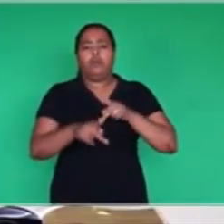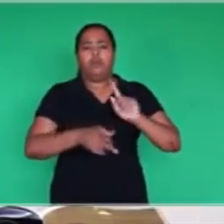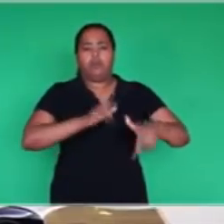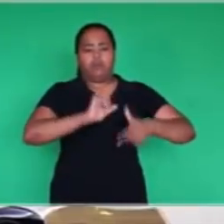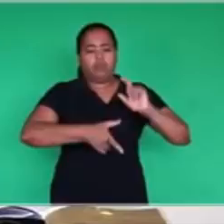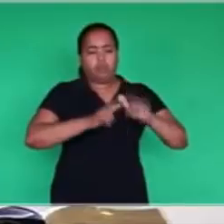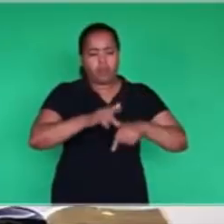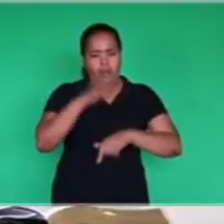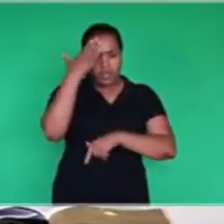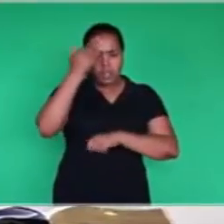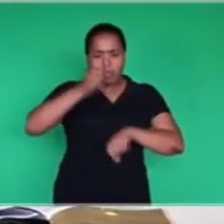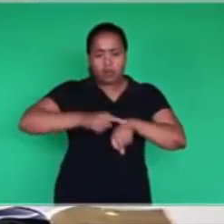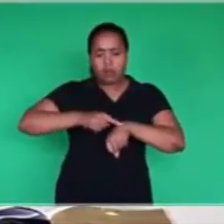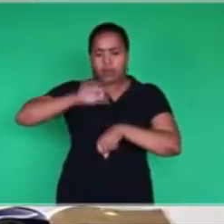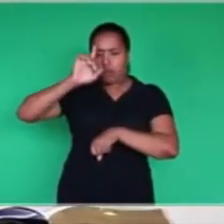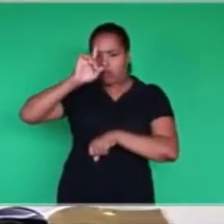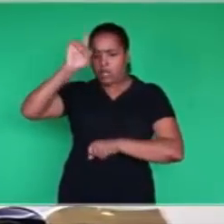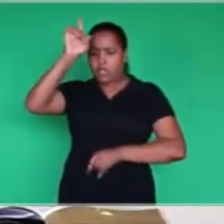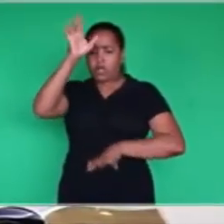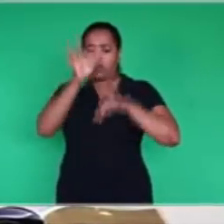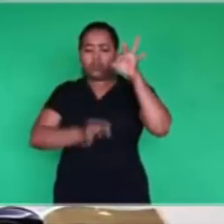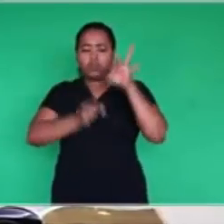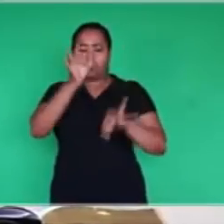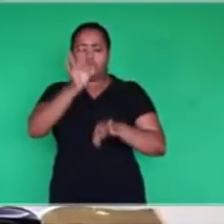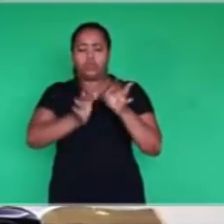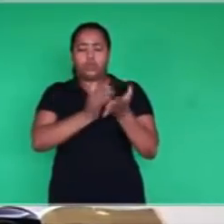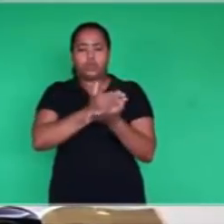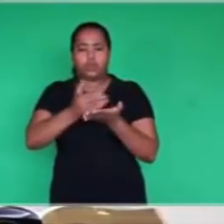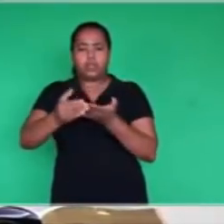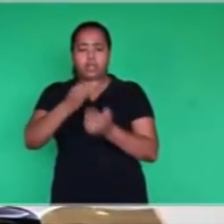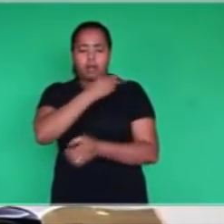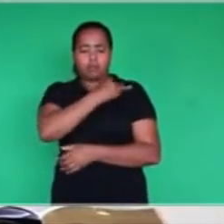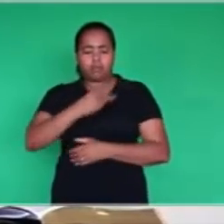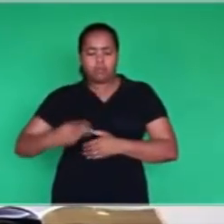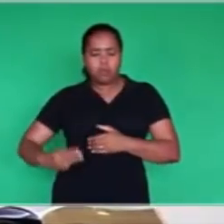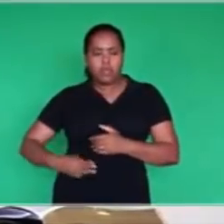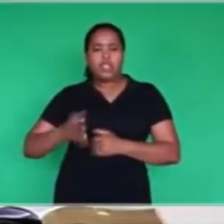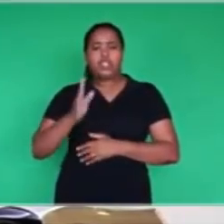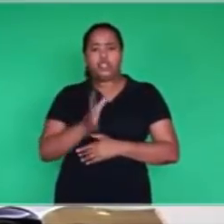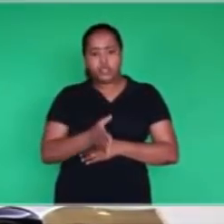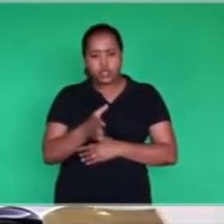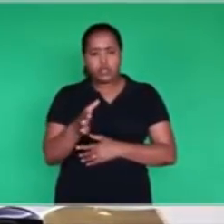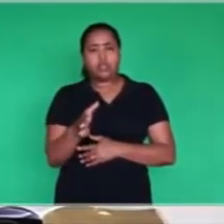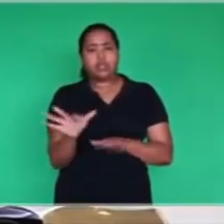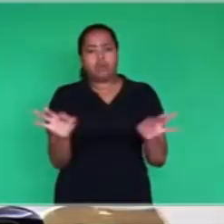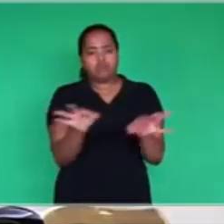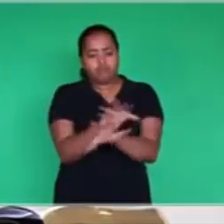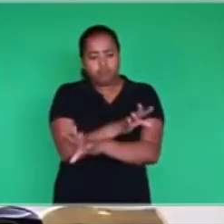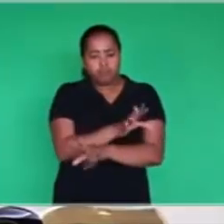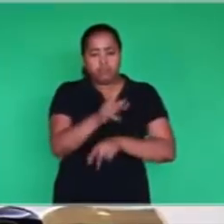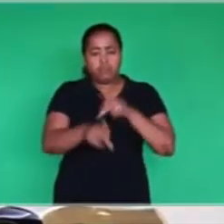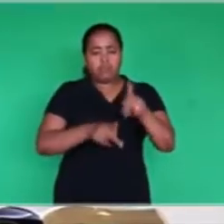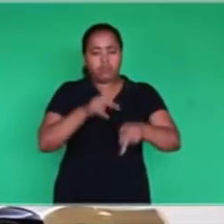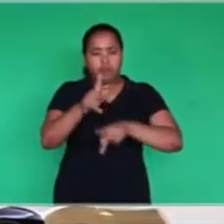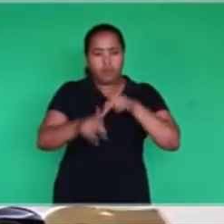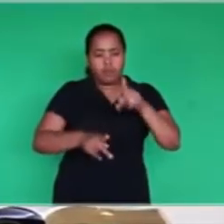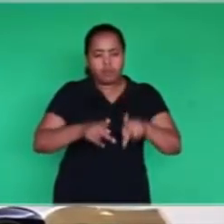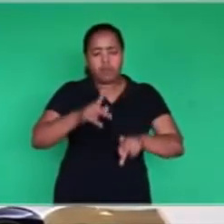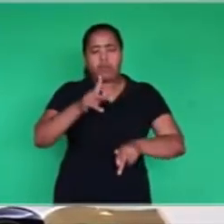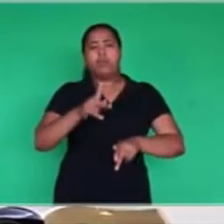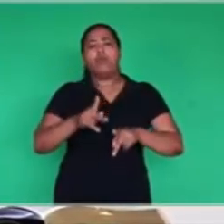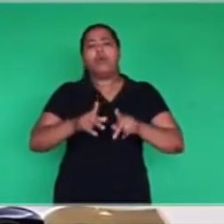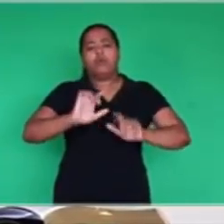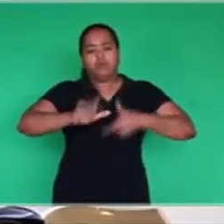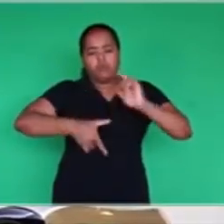dele. Ah, ó, o Messias está aí, os juízos já estão aí. Israel vai acordar, porque Israel não aceitou